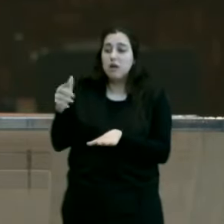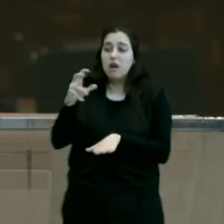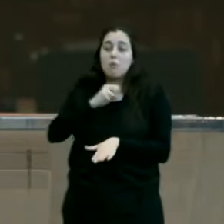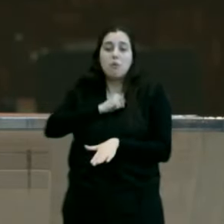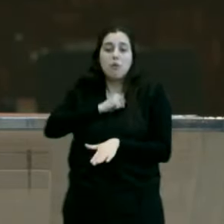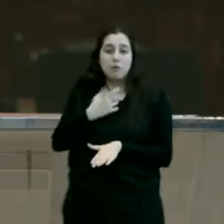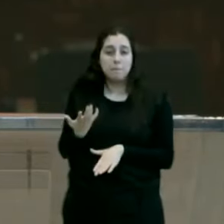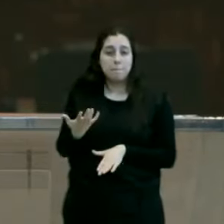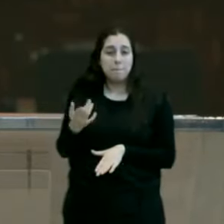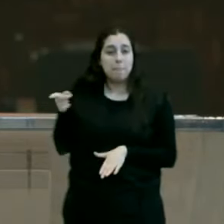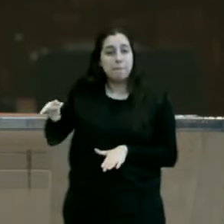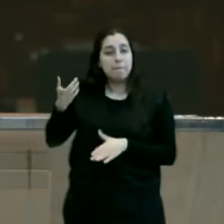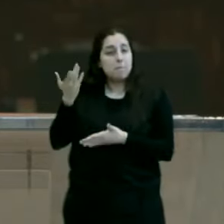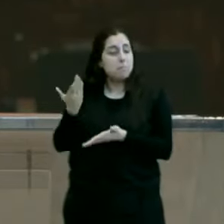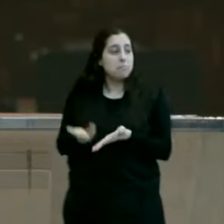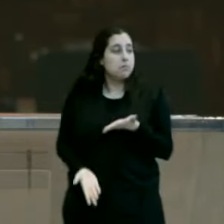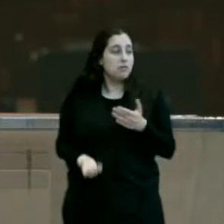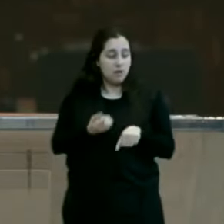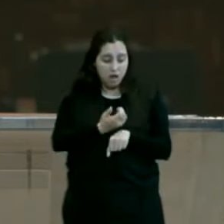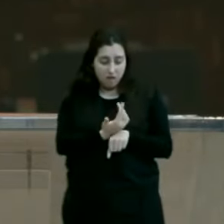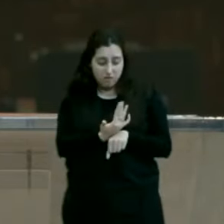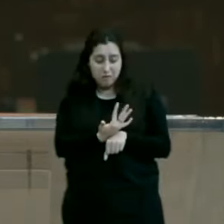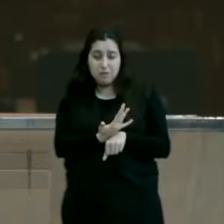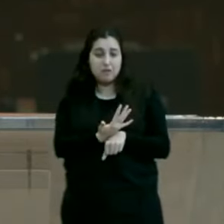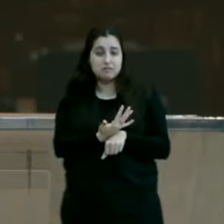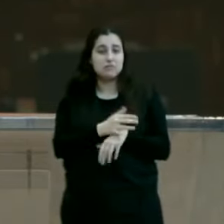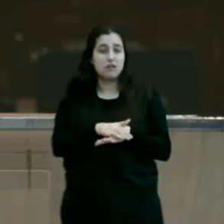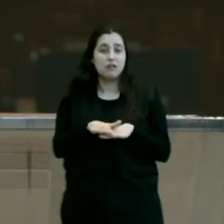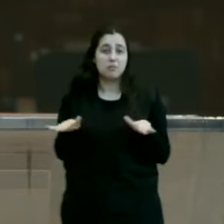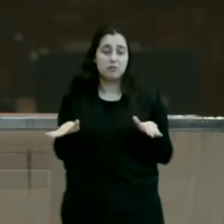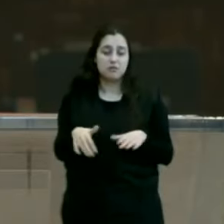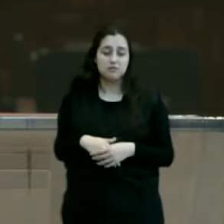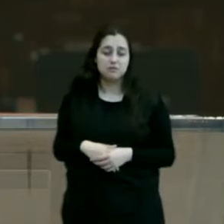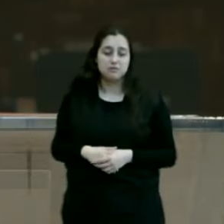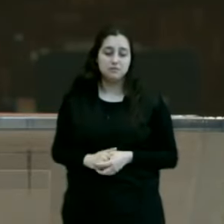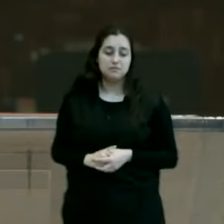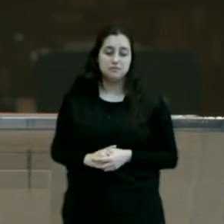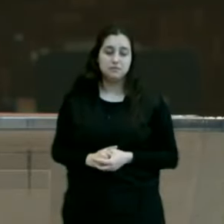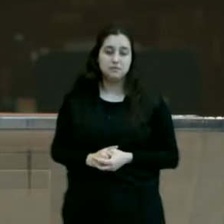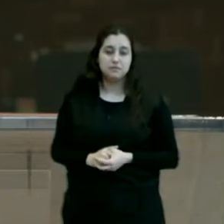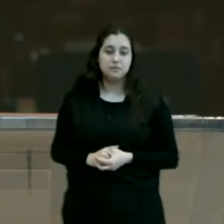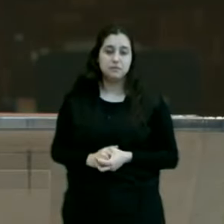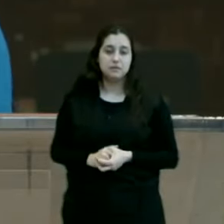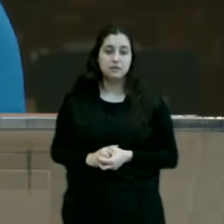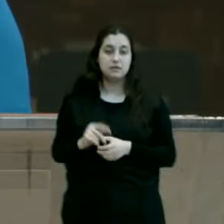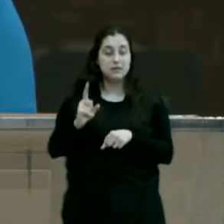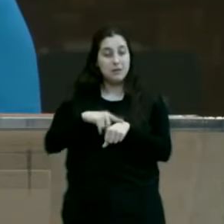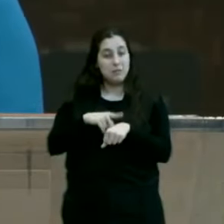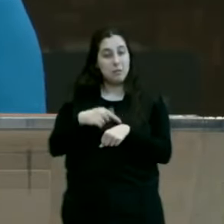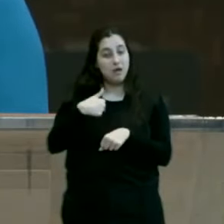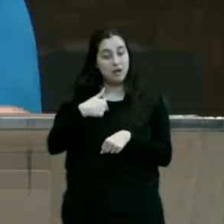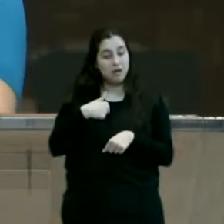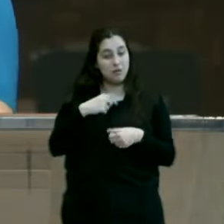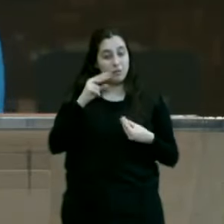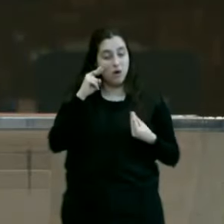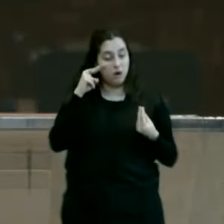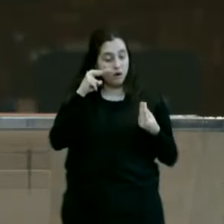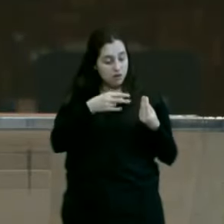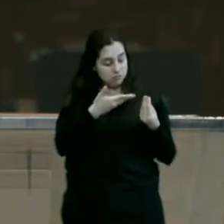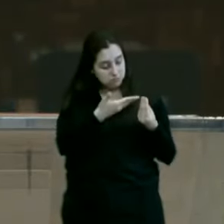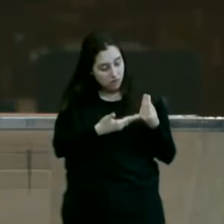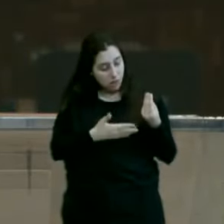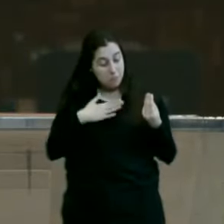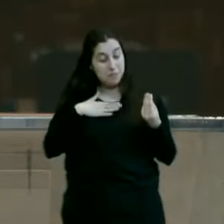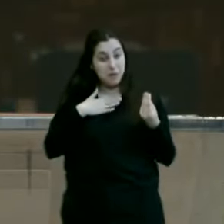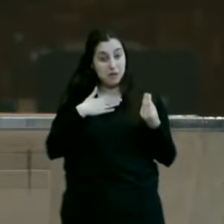tinha perdido o avivamento do seu coração. Quando eu olho para mim, na minha